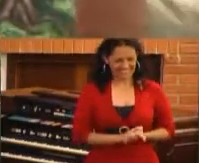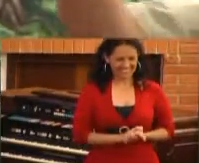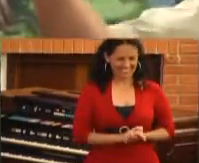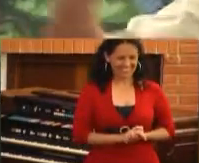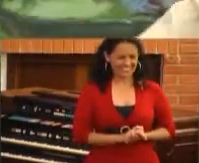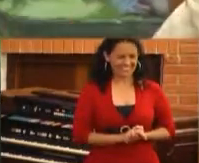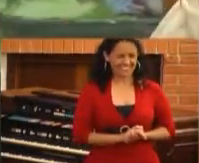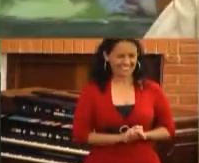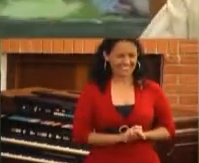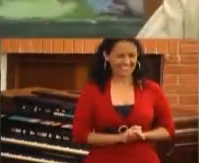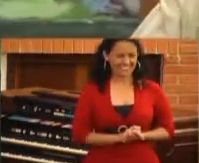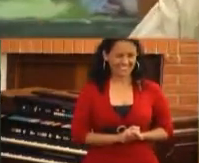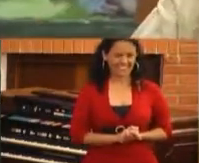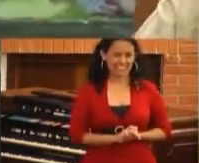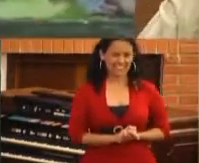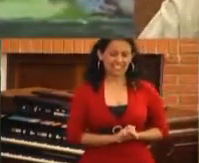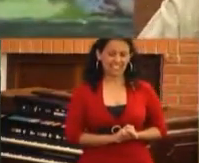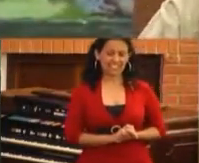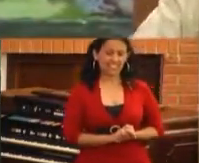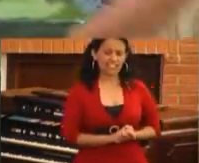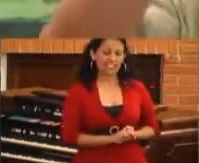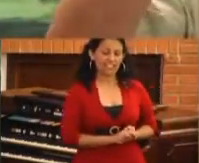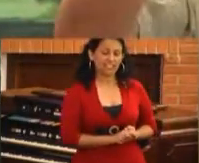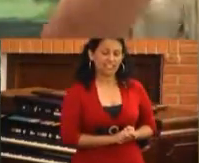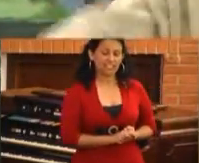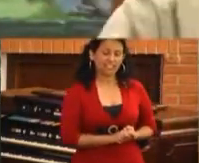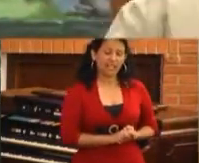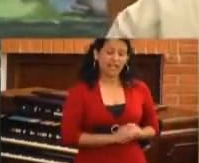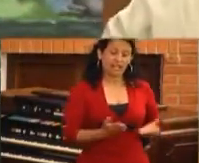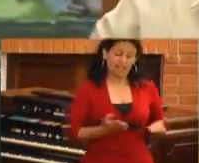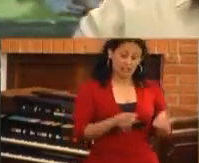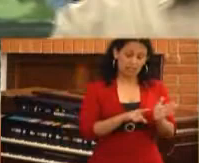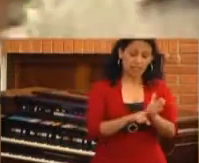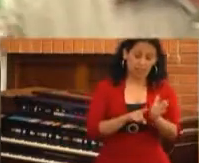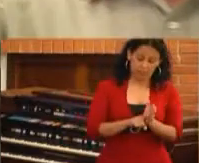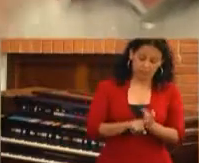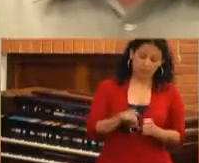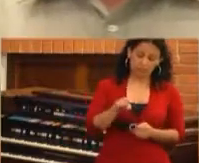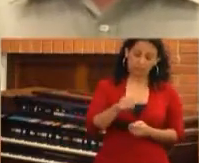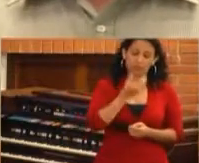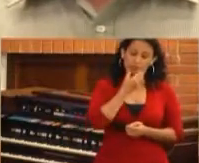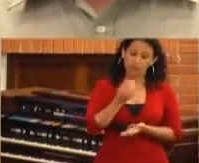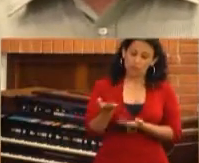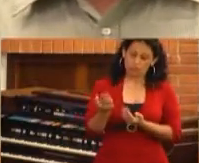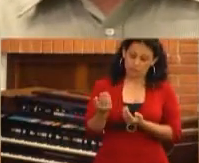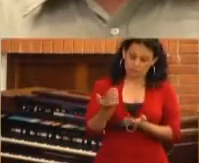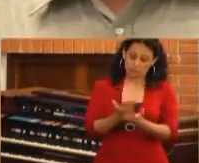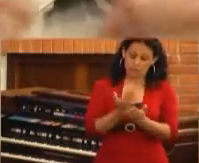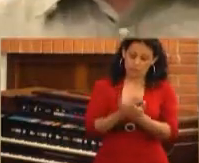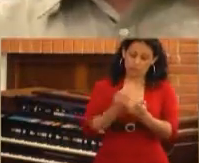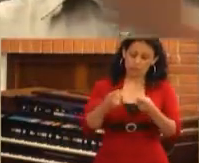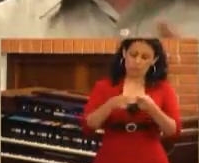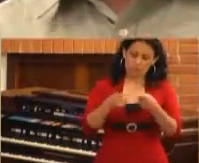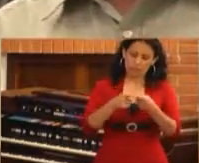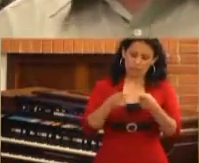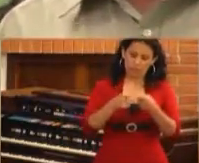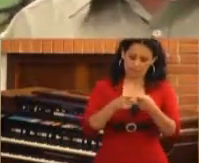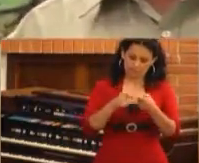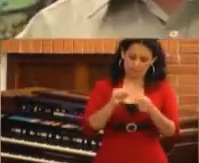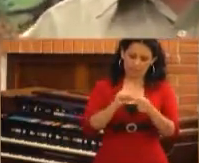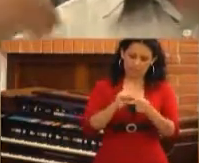Você acabou de me dizer que você estuda medicina, está no 5º ano de medicina da Universidade de Londrina, e eu vou lhe fazer